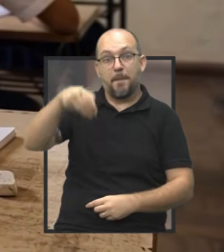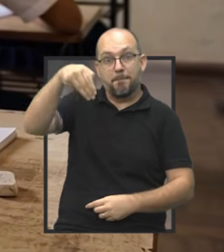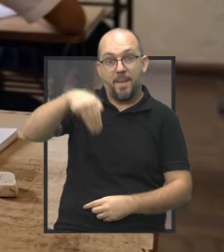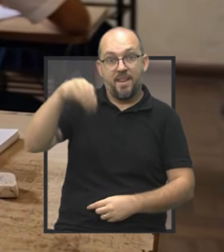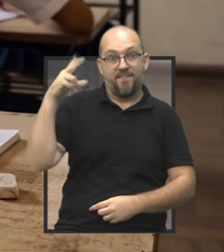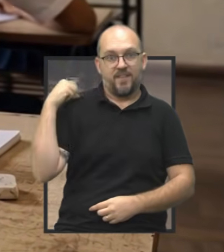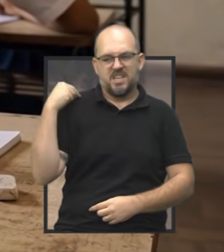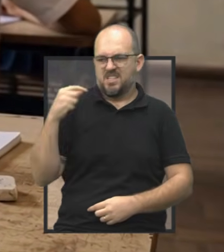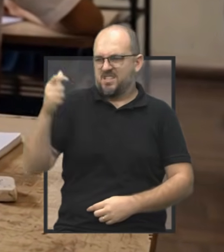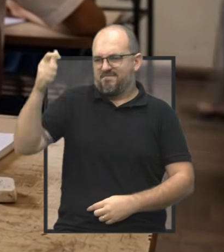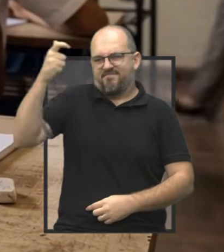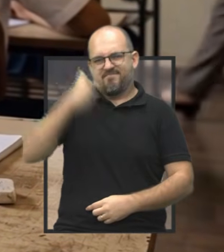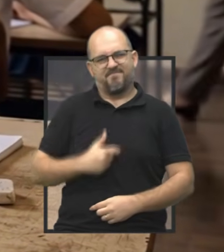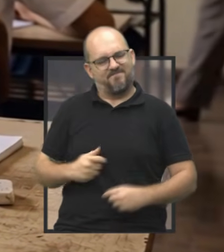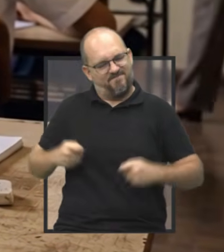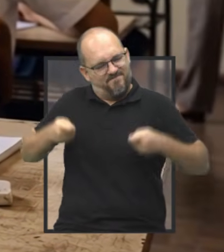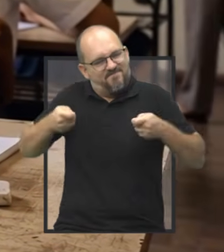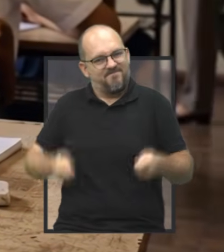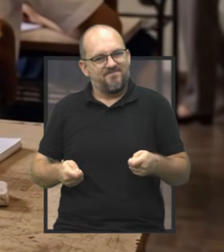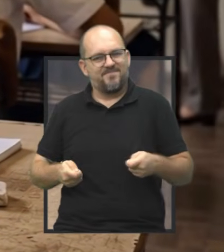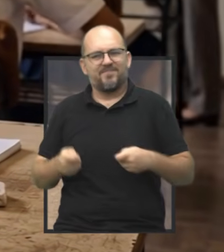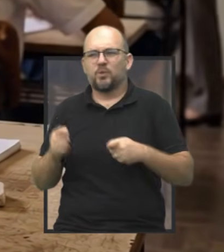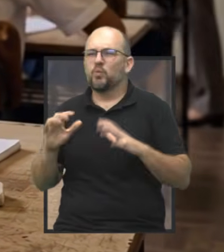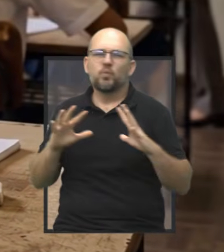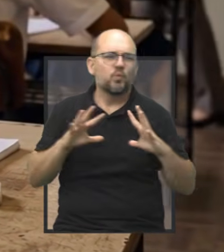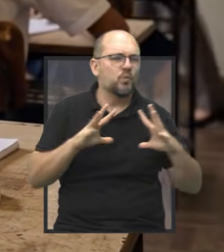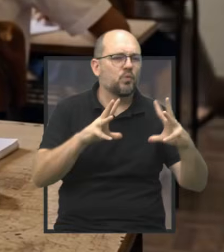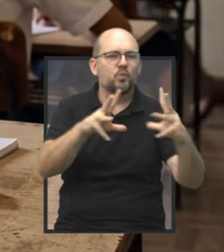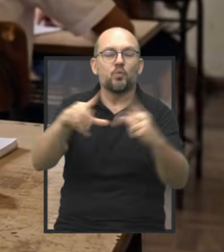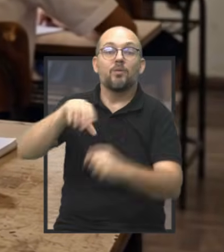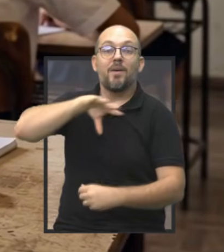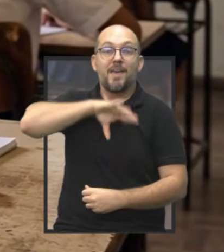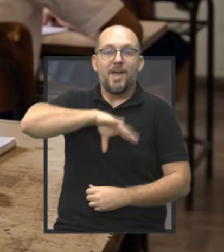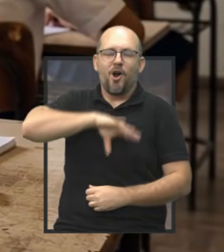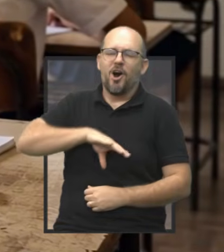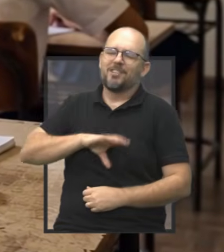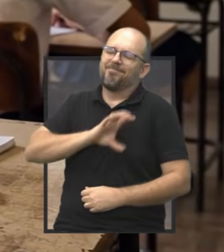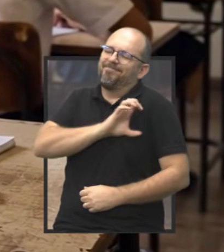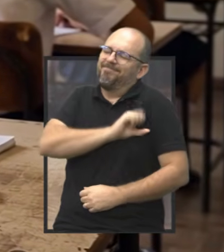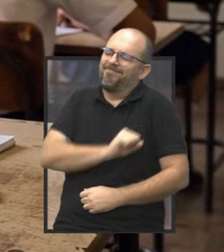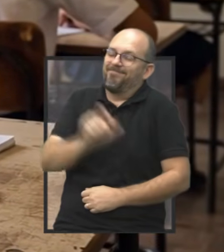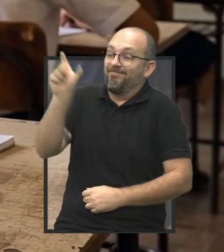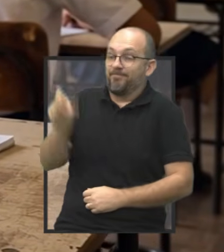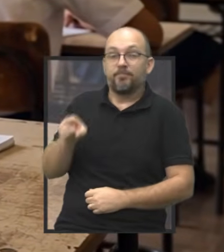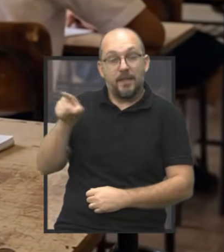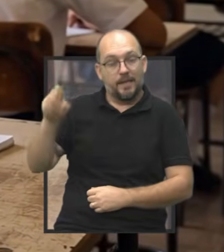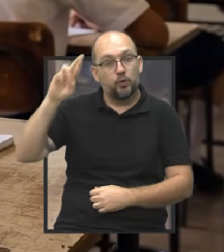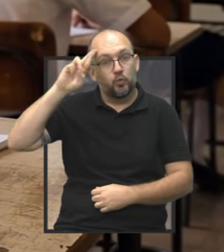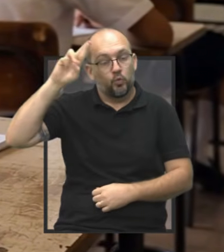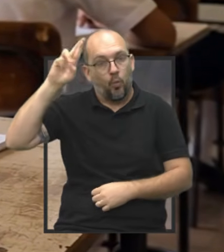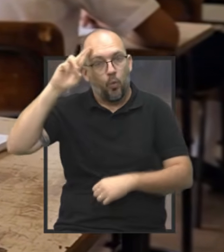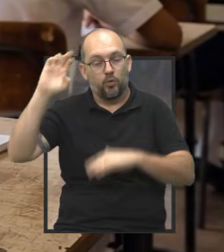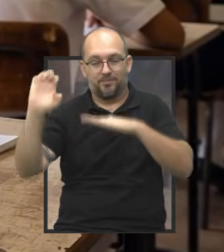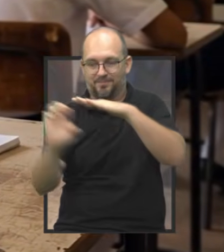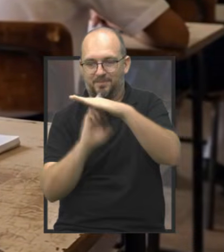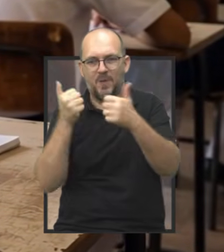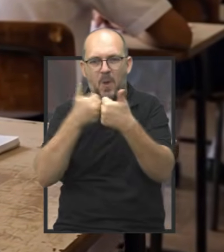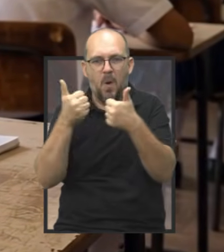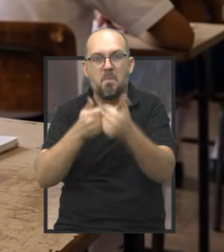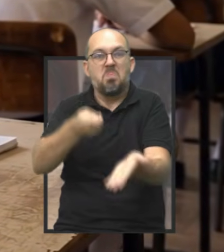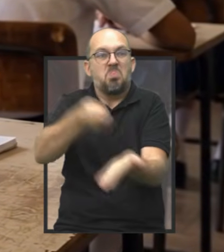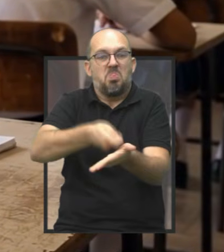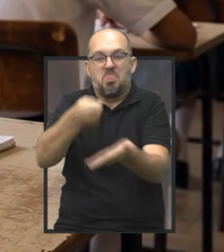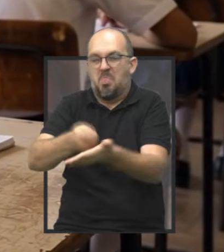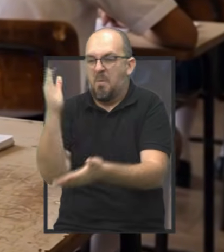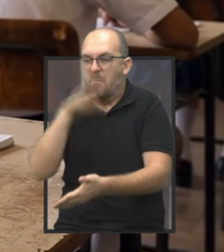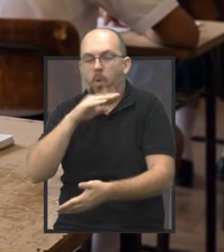fibra. Tinha bom caráter, era querido e estimado por todos na Airosa Galvão. Era dono de uma empresa de ônibus, mas não